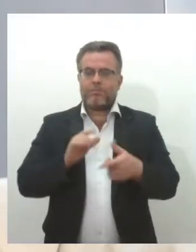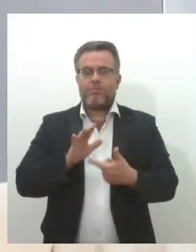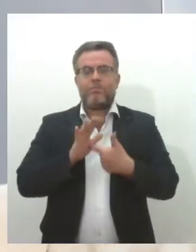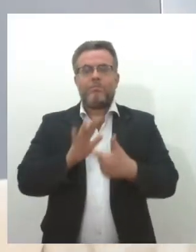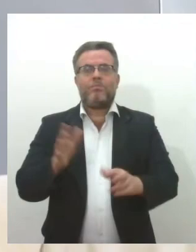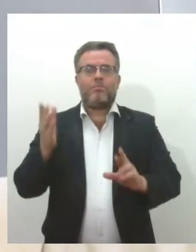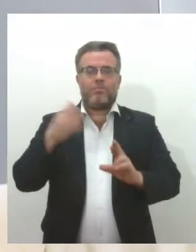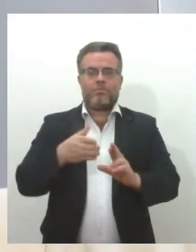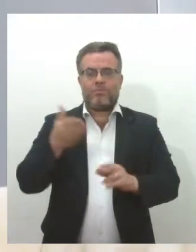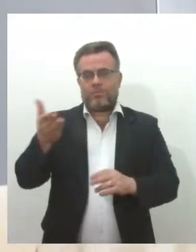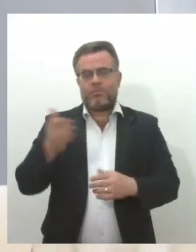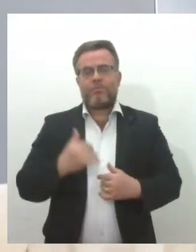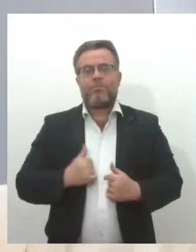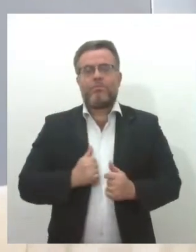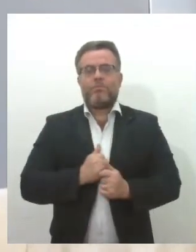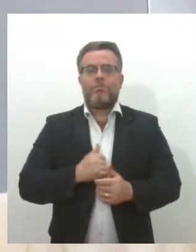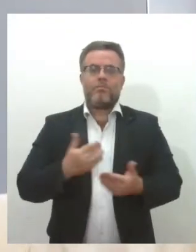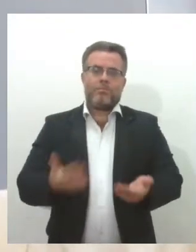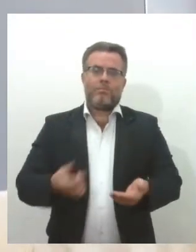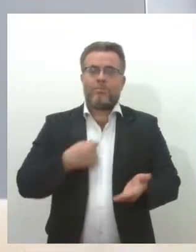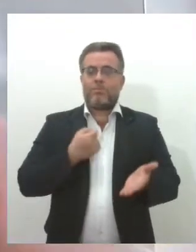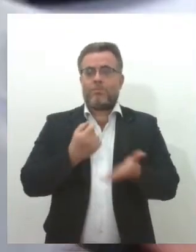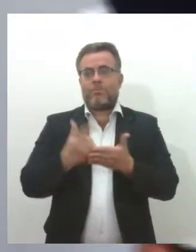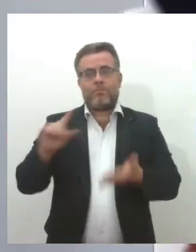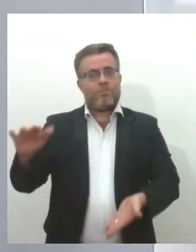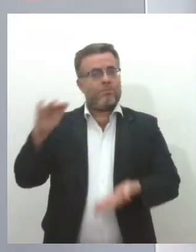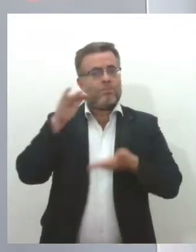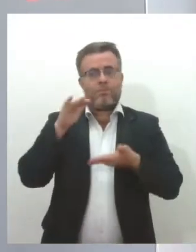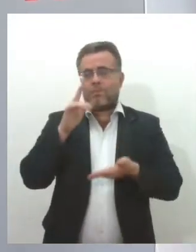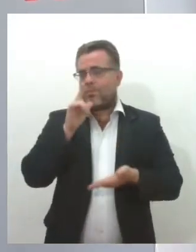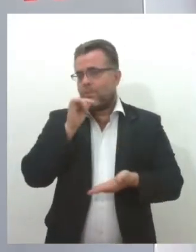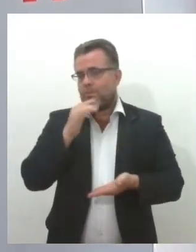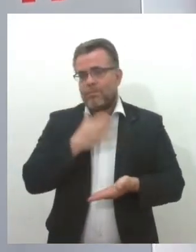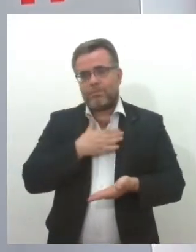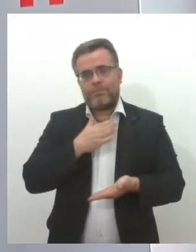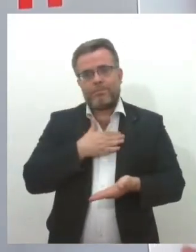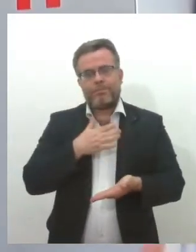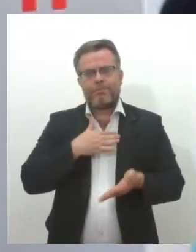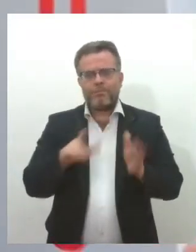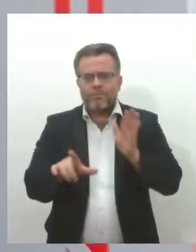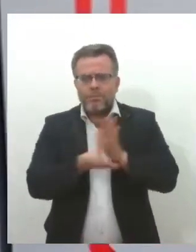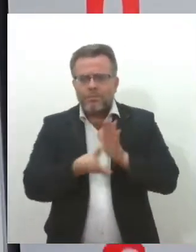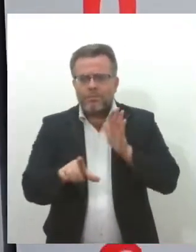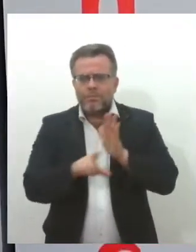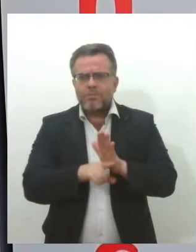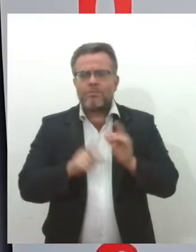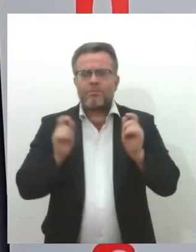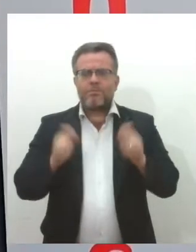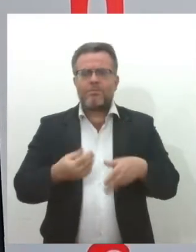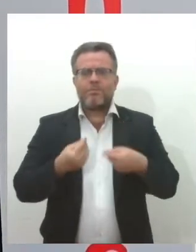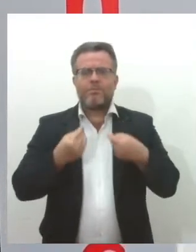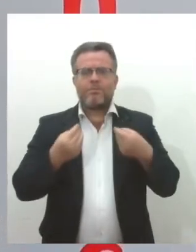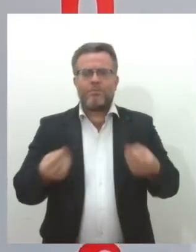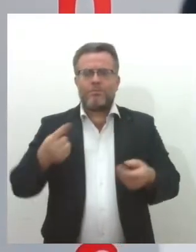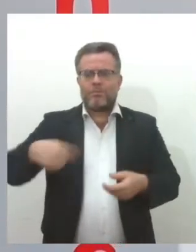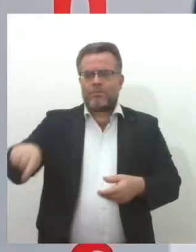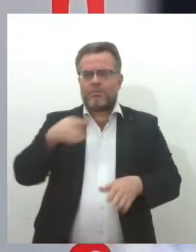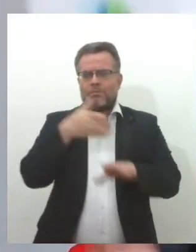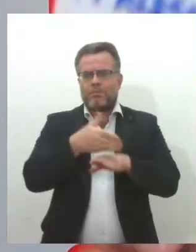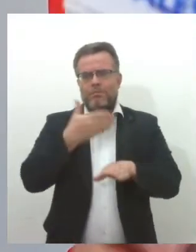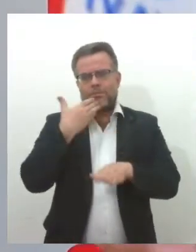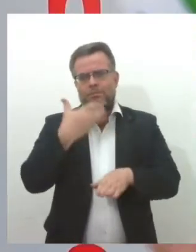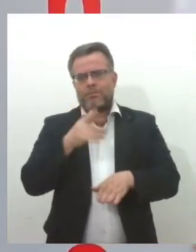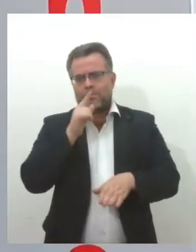não é sempre comprar minha água sempre compro ela sabia que existe uma lei que dá direito as pessoas a